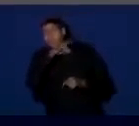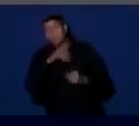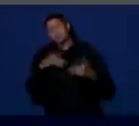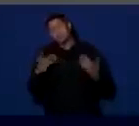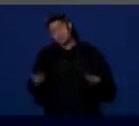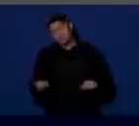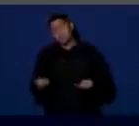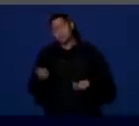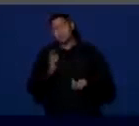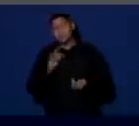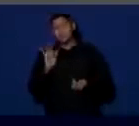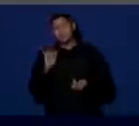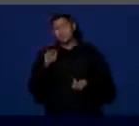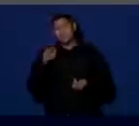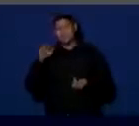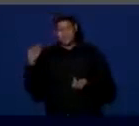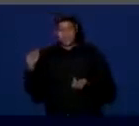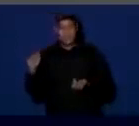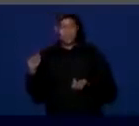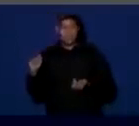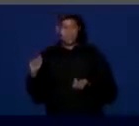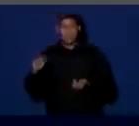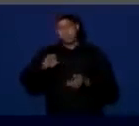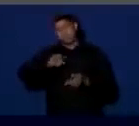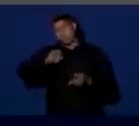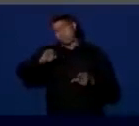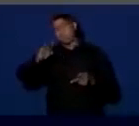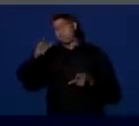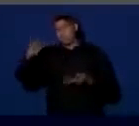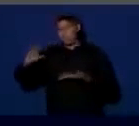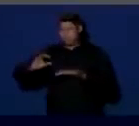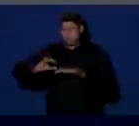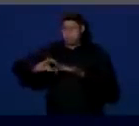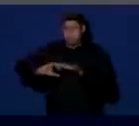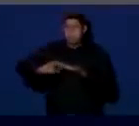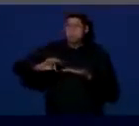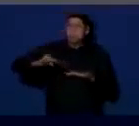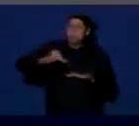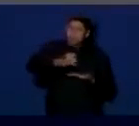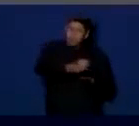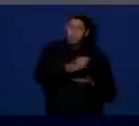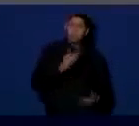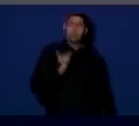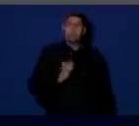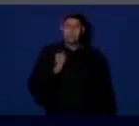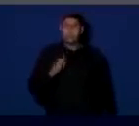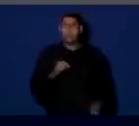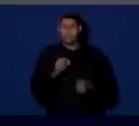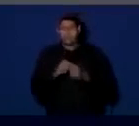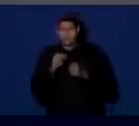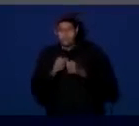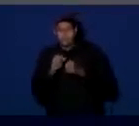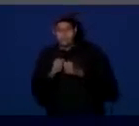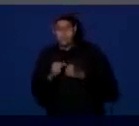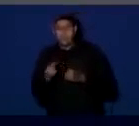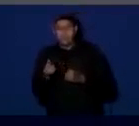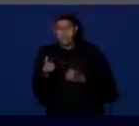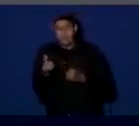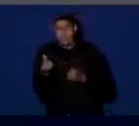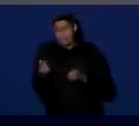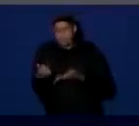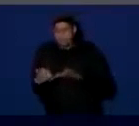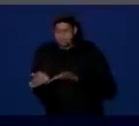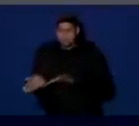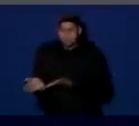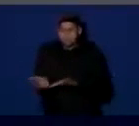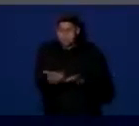Aí aparece o TINA, que there is no alternative. Então, você vai investir em tudo que aparecer e fazer uma alocação de capital